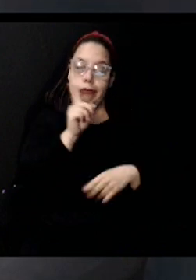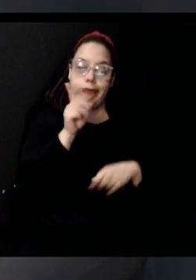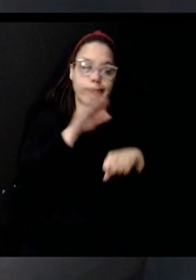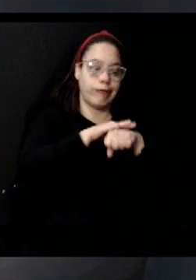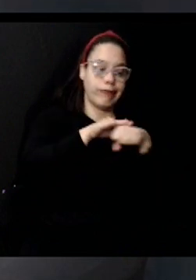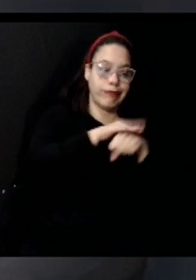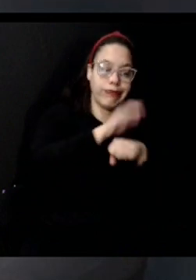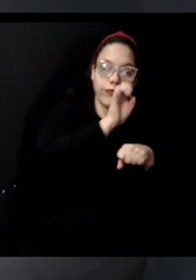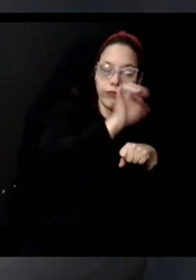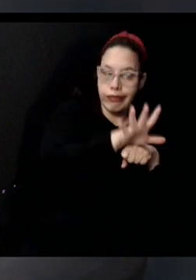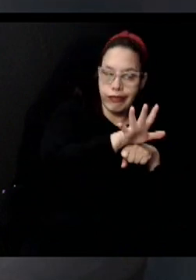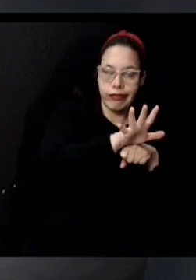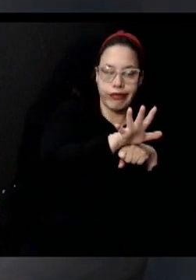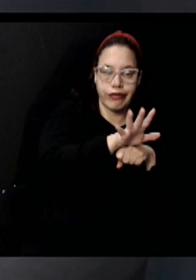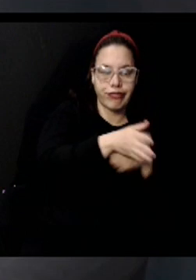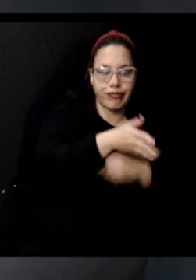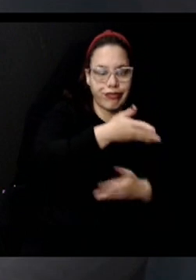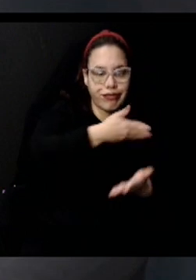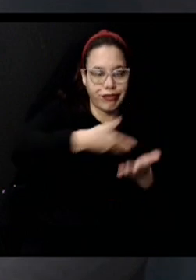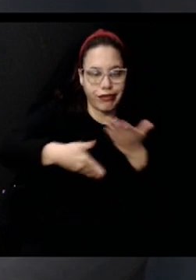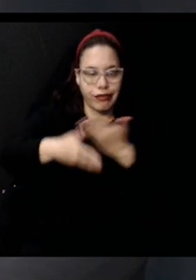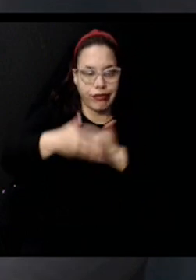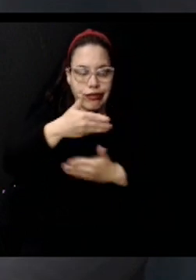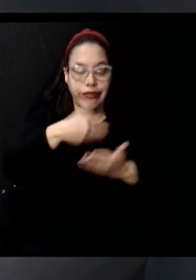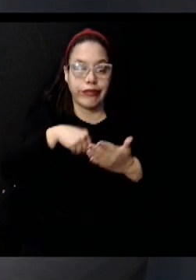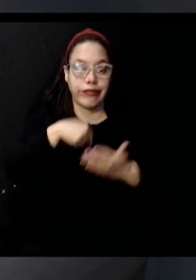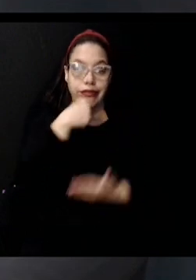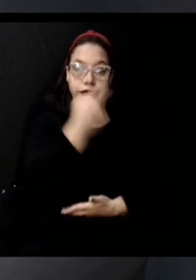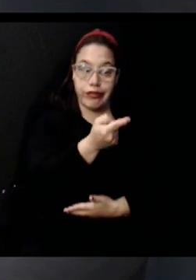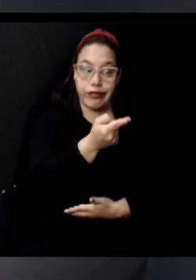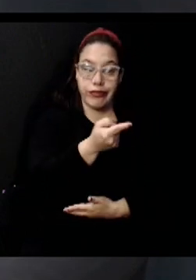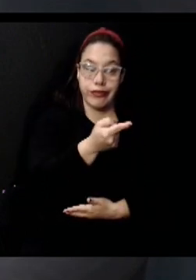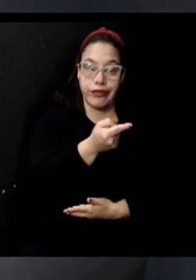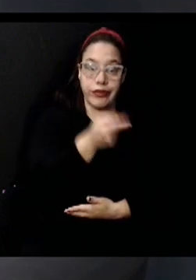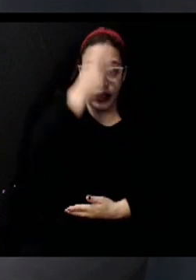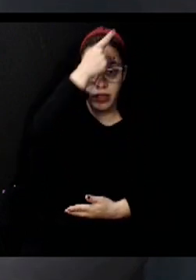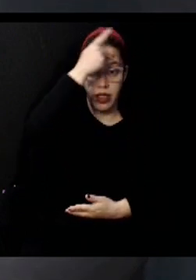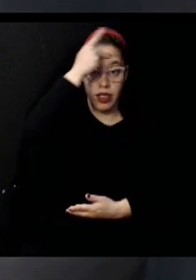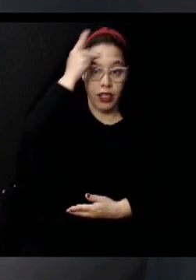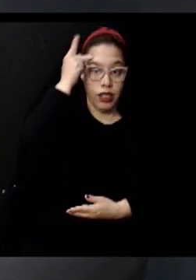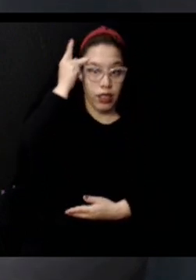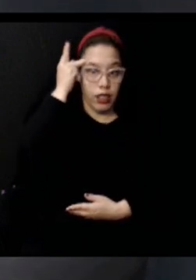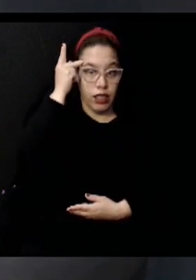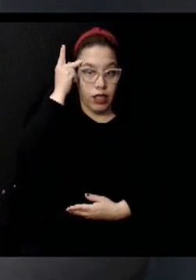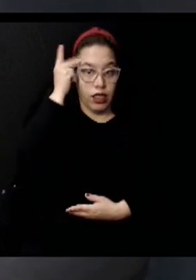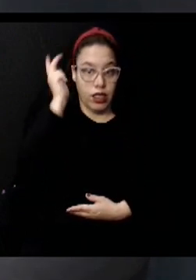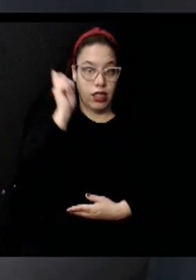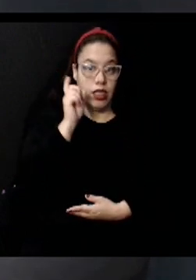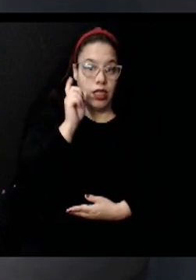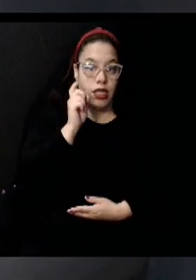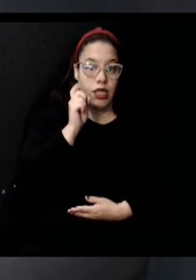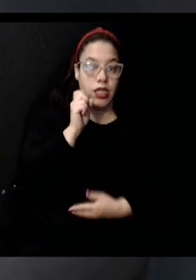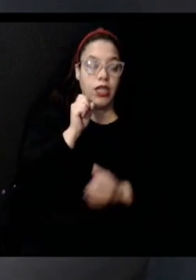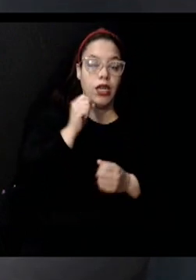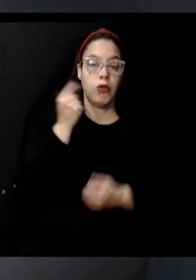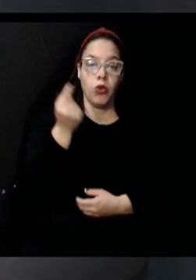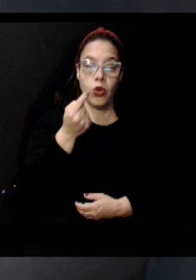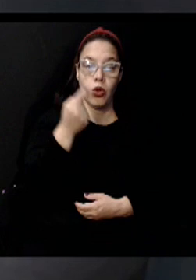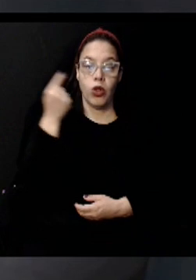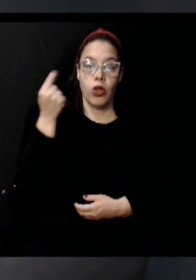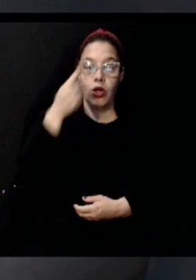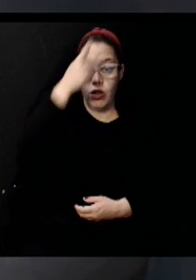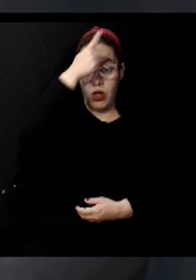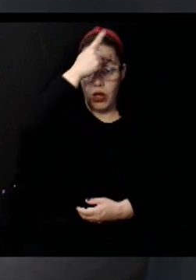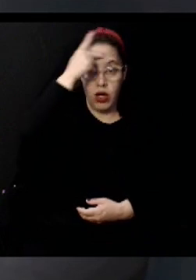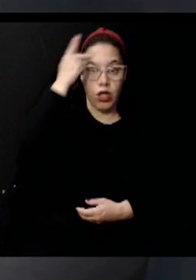ela interagir com o outro, né, que é aquelas pessoas, às vezes, muito solitárias, isso a Uhum. gente pode ver em pessoas até mais velhas,